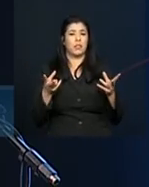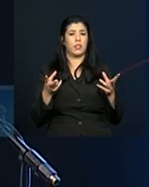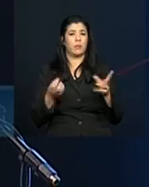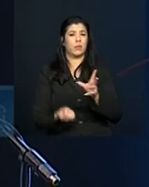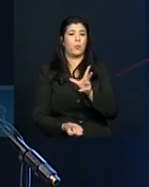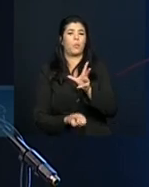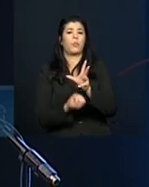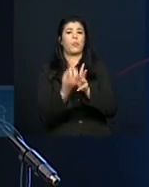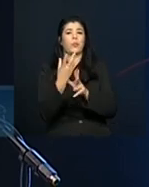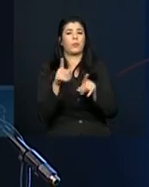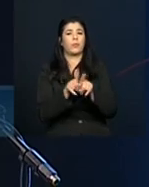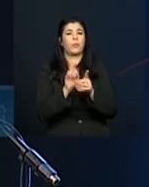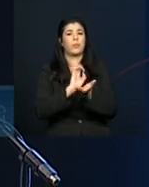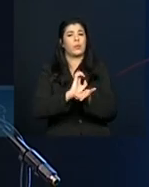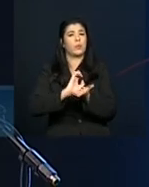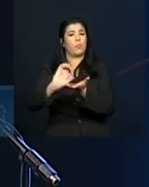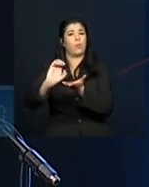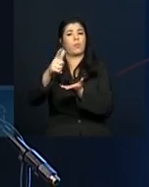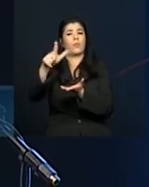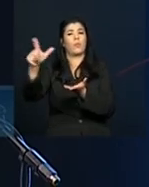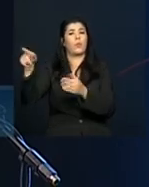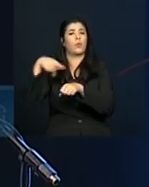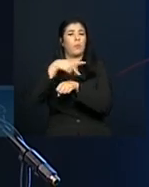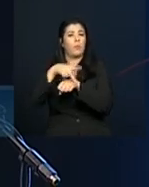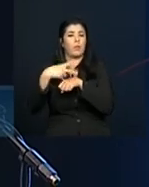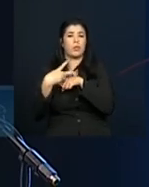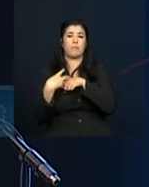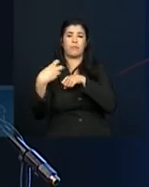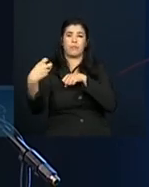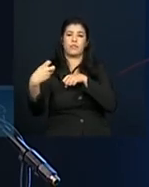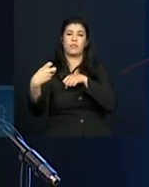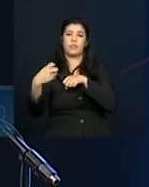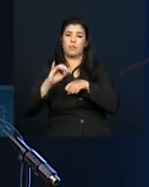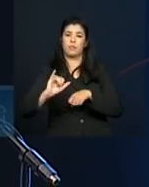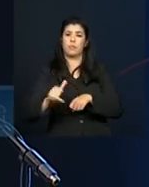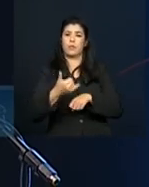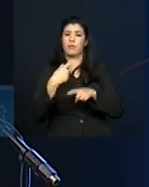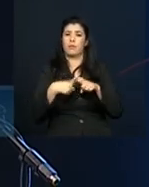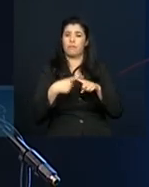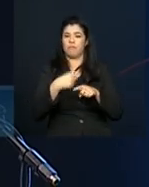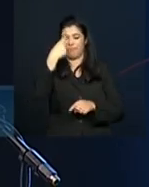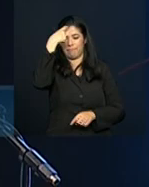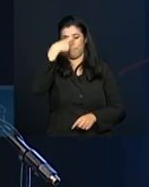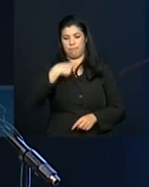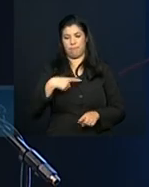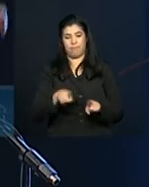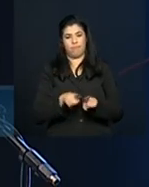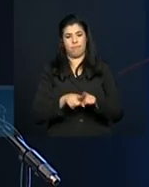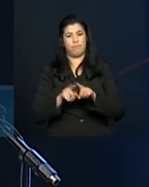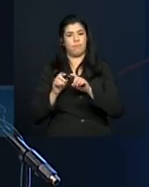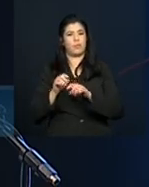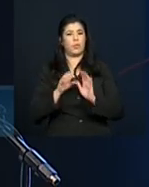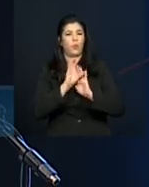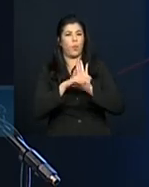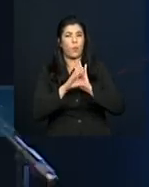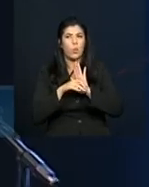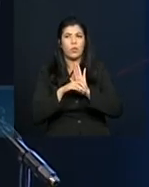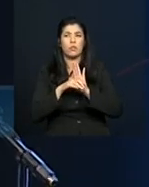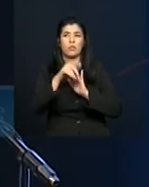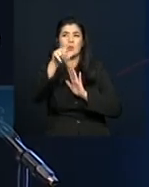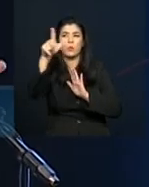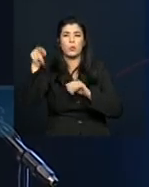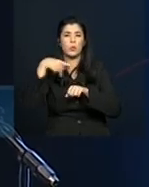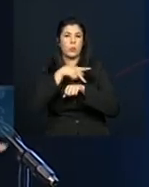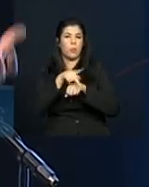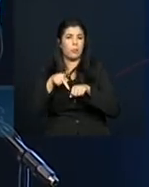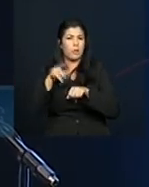de exportação brasileiro, assim, no sentido antropofágico da palavra. A gente traz as experiências internacionais, deglute,